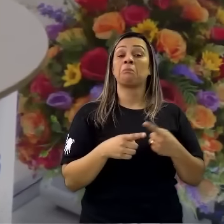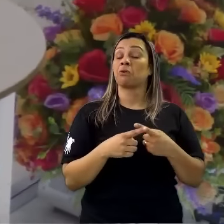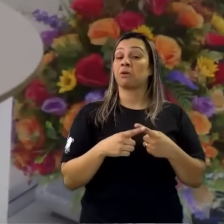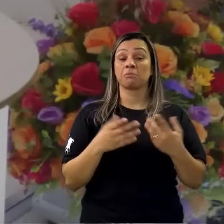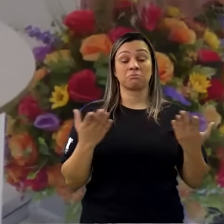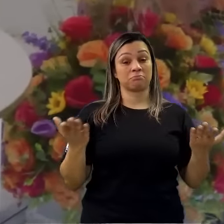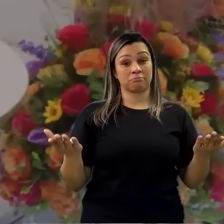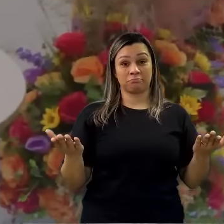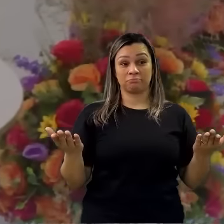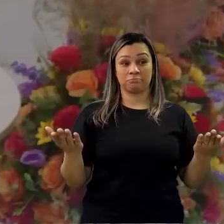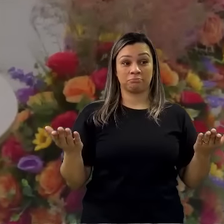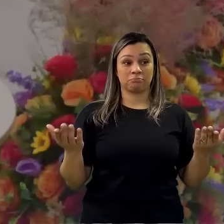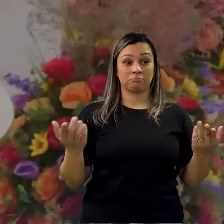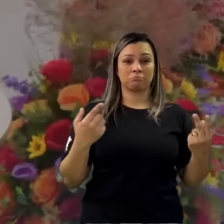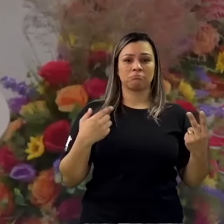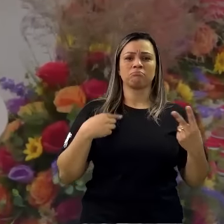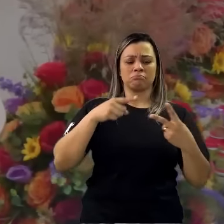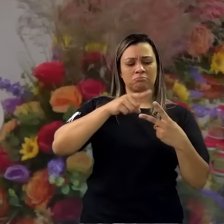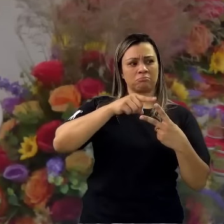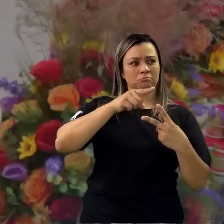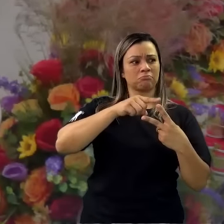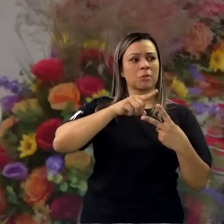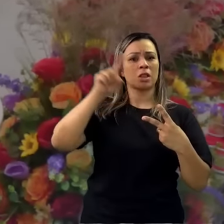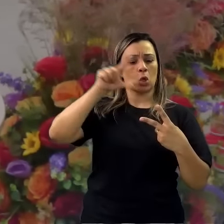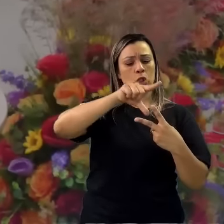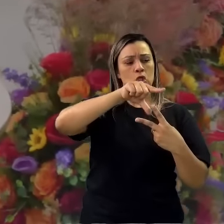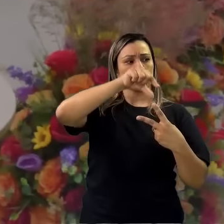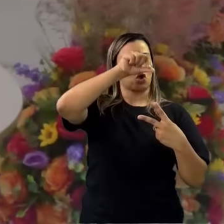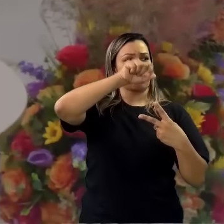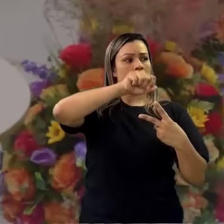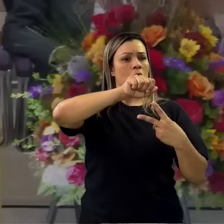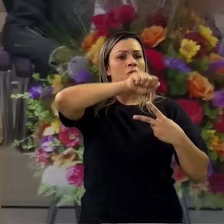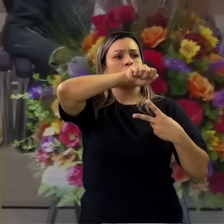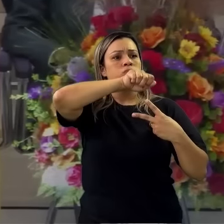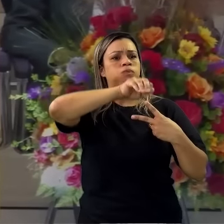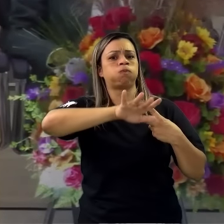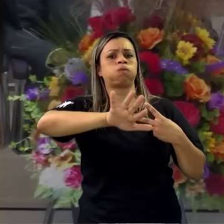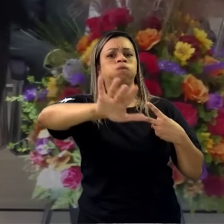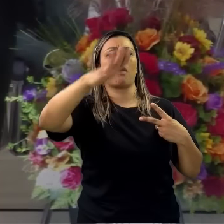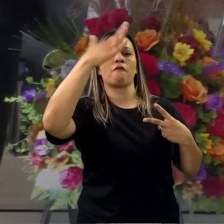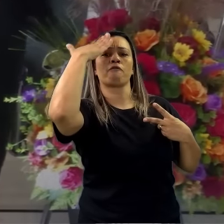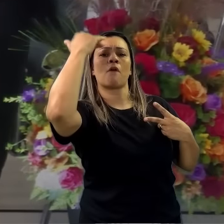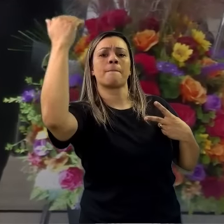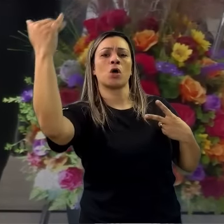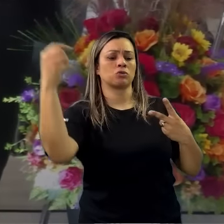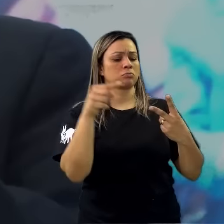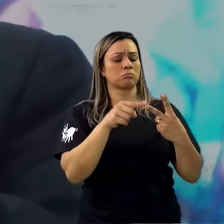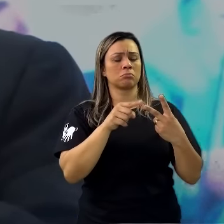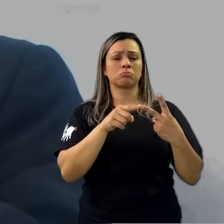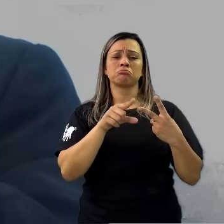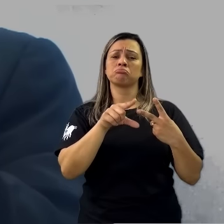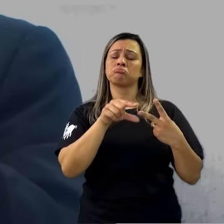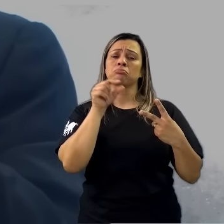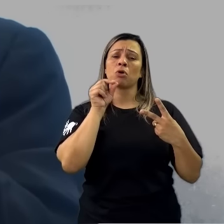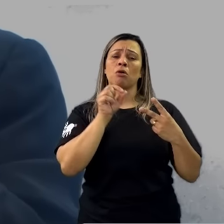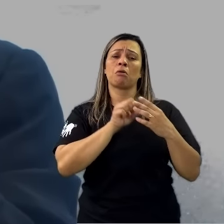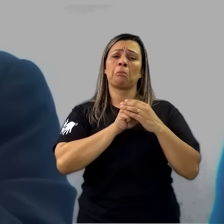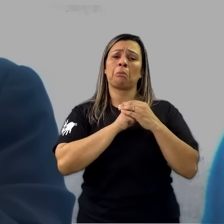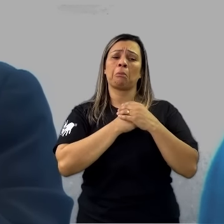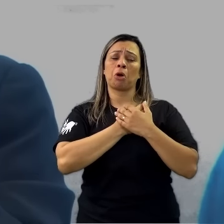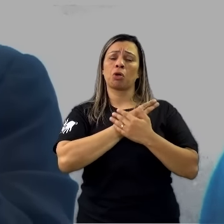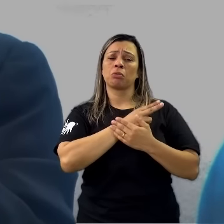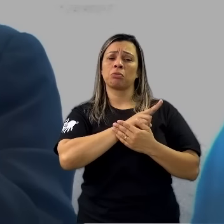um eu chamou e soprou fez ser conhecido outro Deus chamou e deixou no anonimato deixou quietinho mas isso